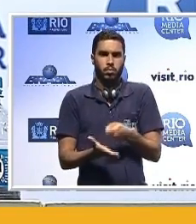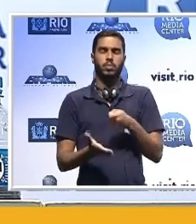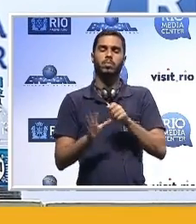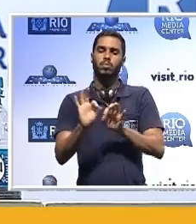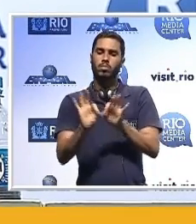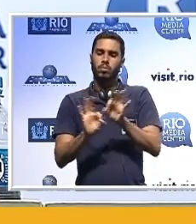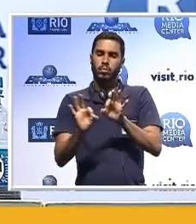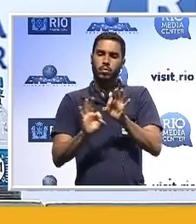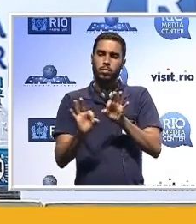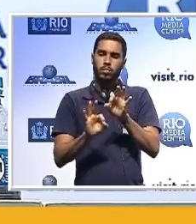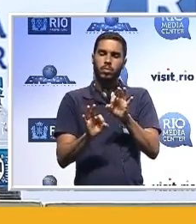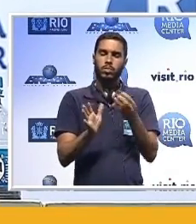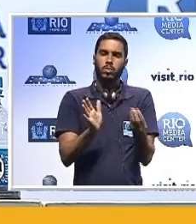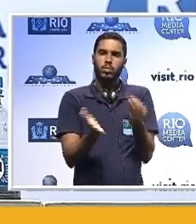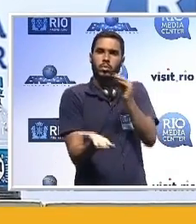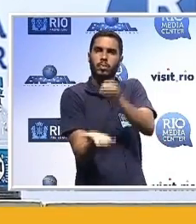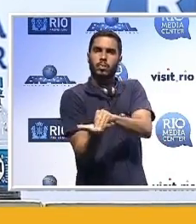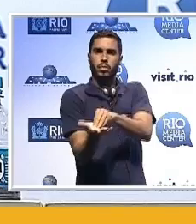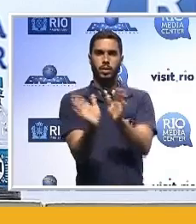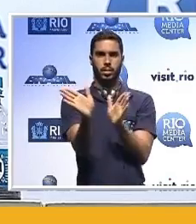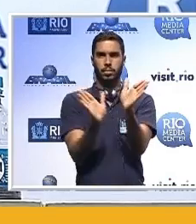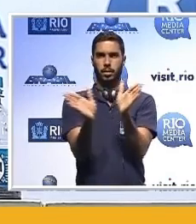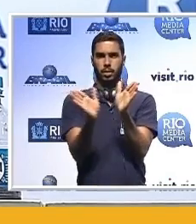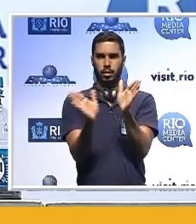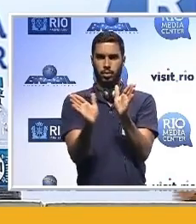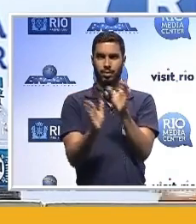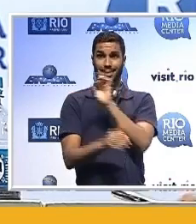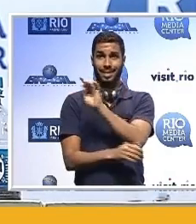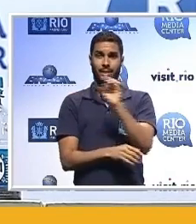da acessibilidade. Como ela disse,